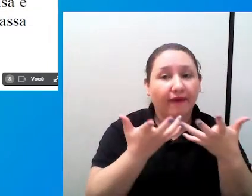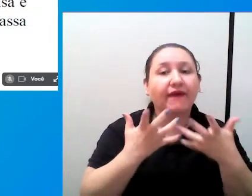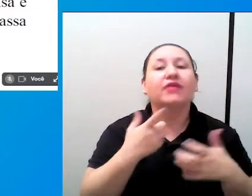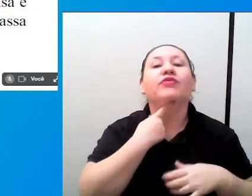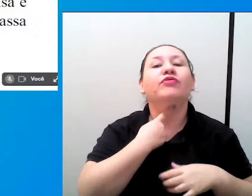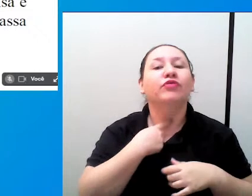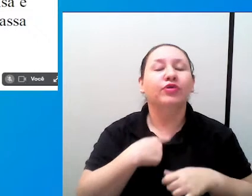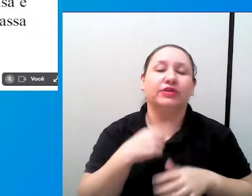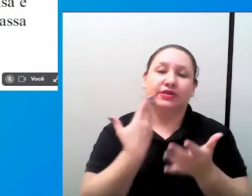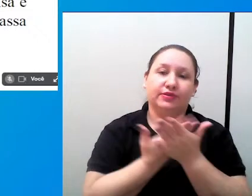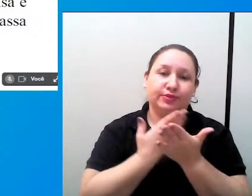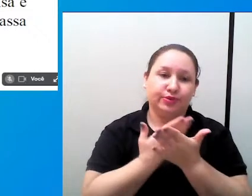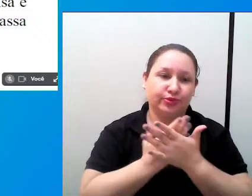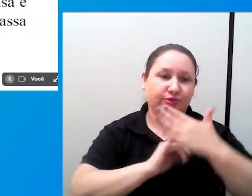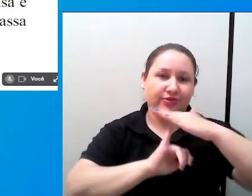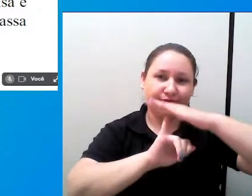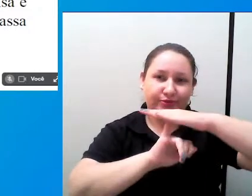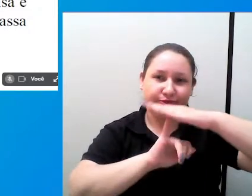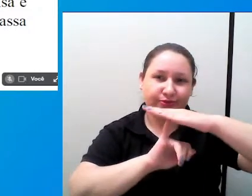é importante isso.